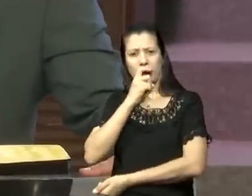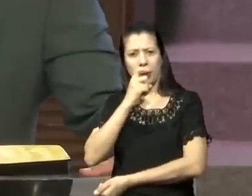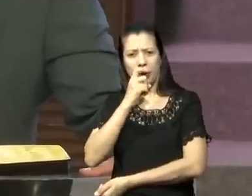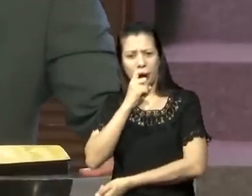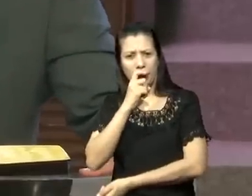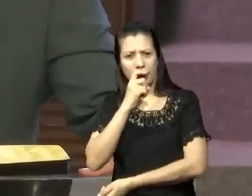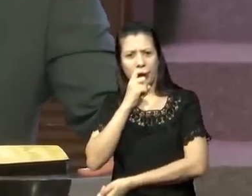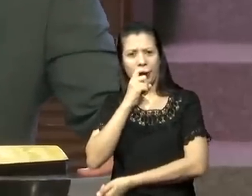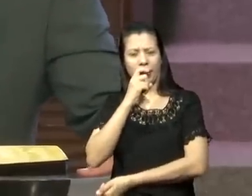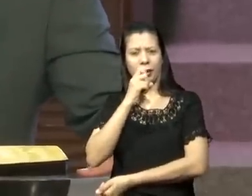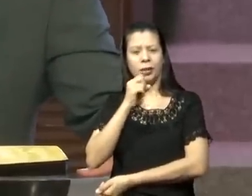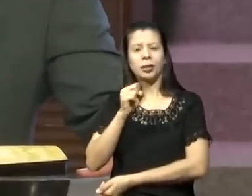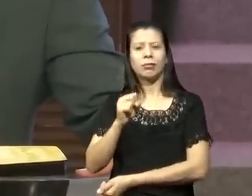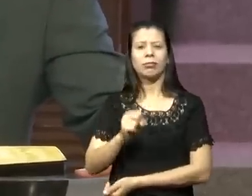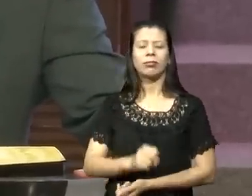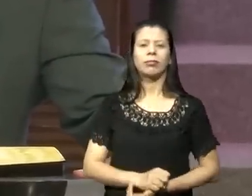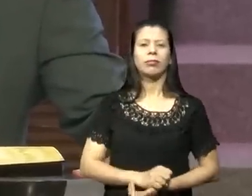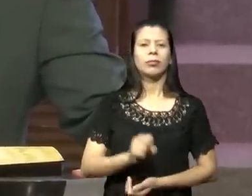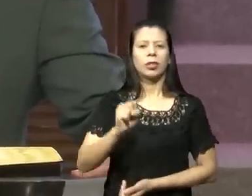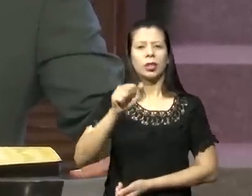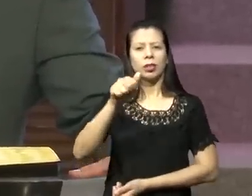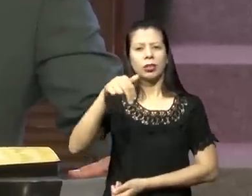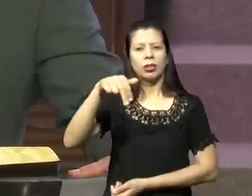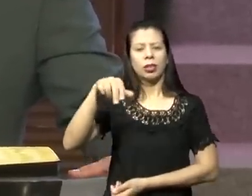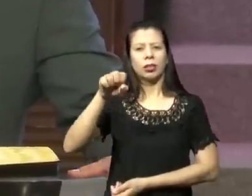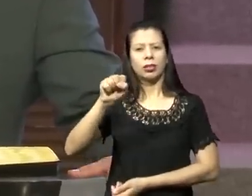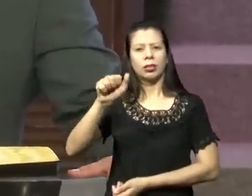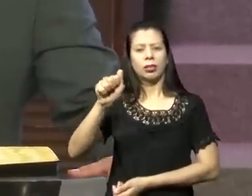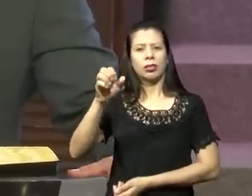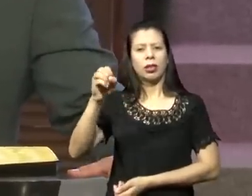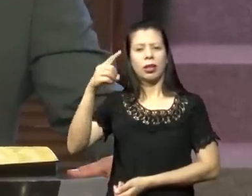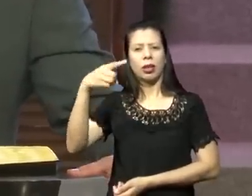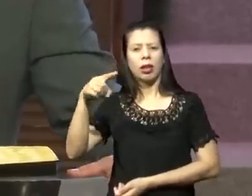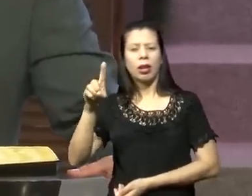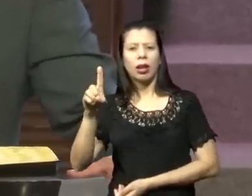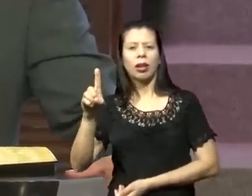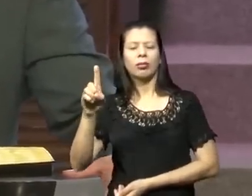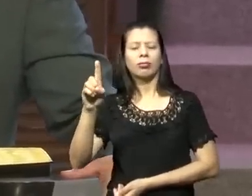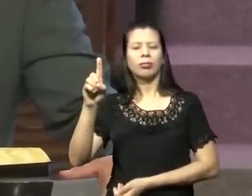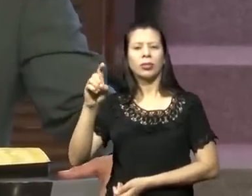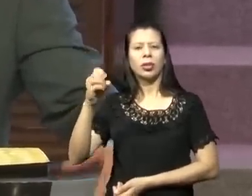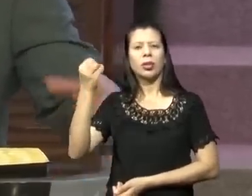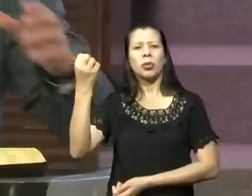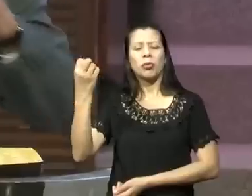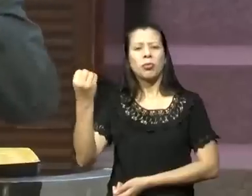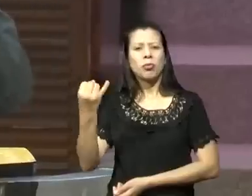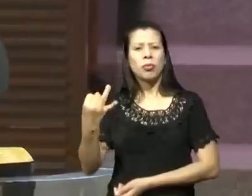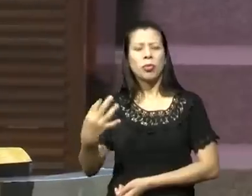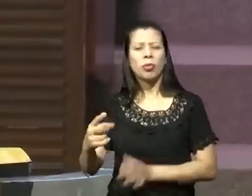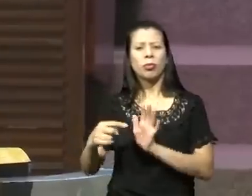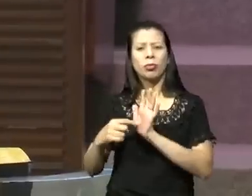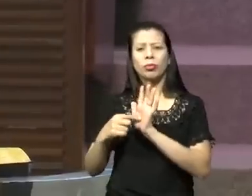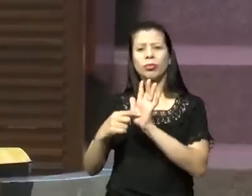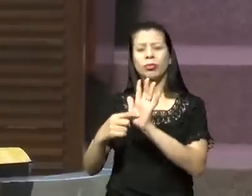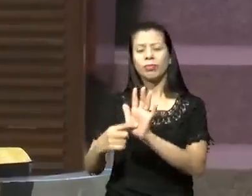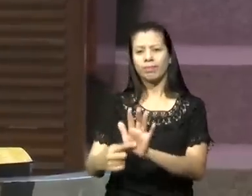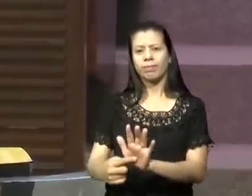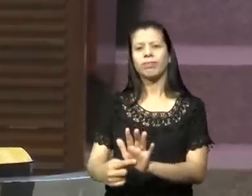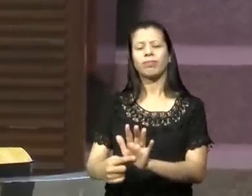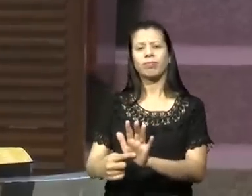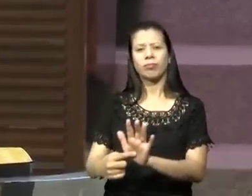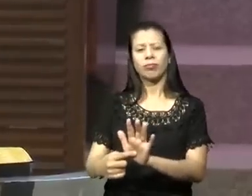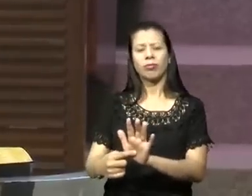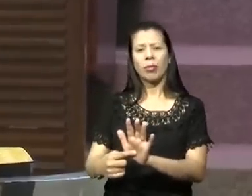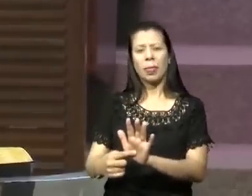Gideão e Deus profetizou de que haveria a Encarnação de que Deus ocultaria em seu filho